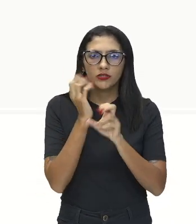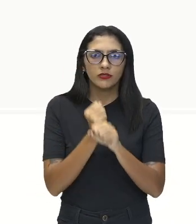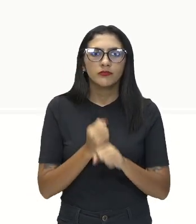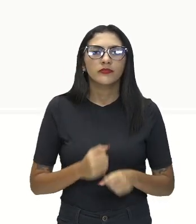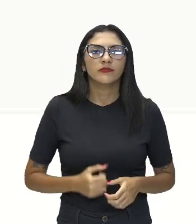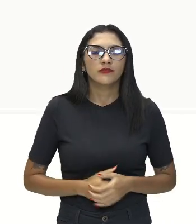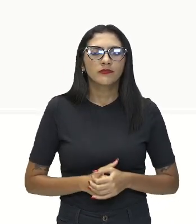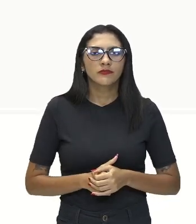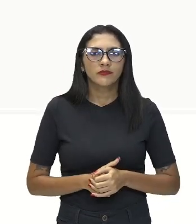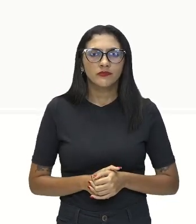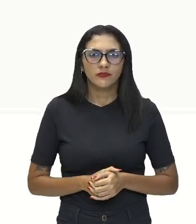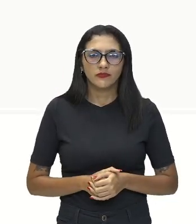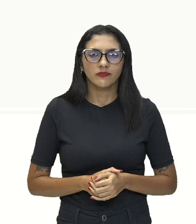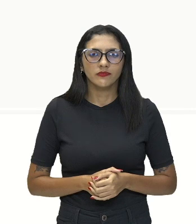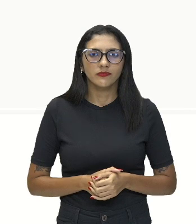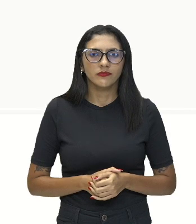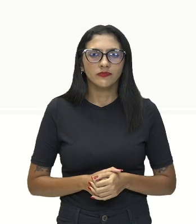Então, eu tenho